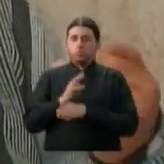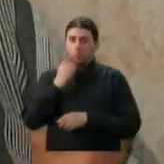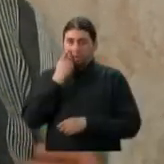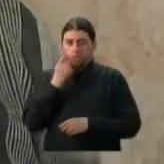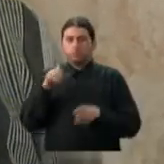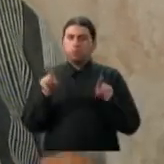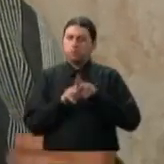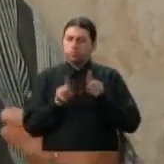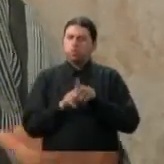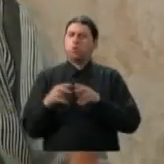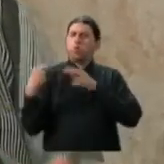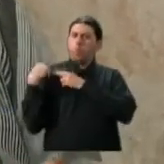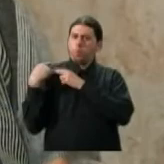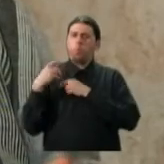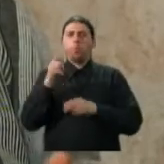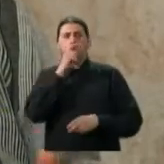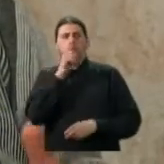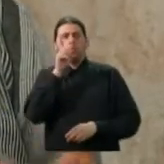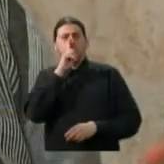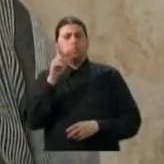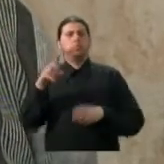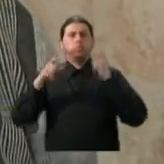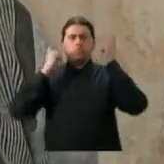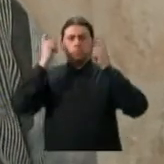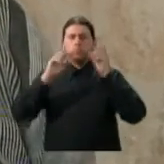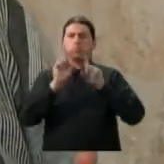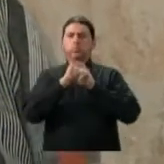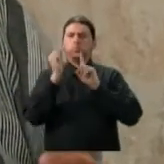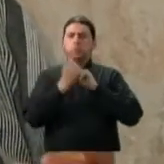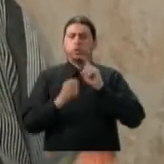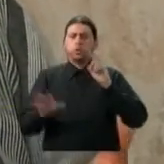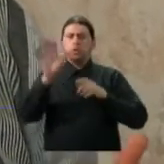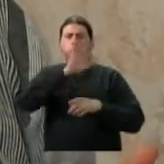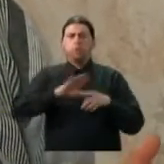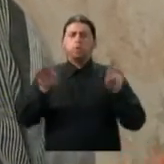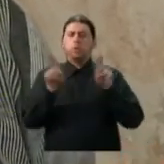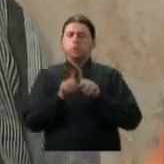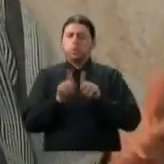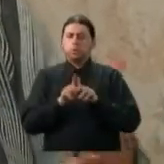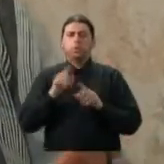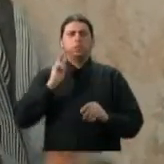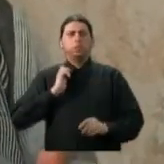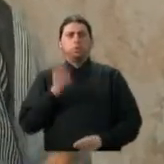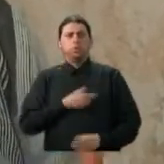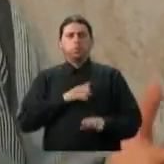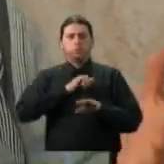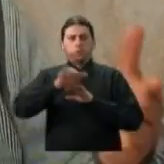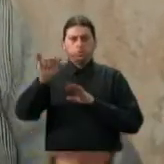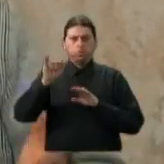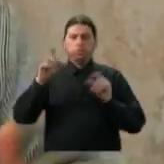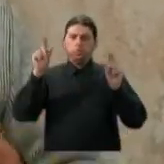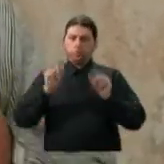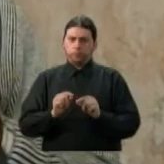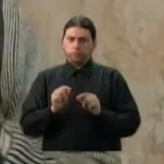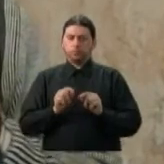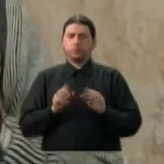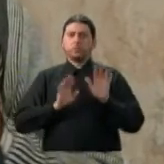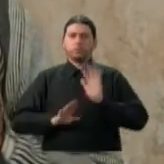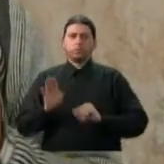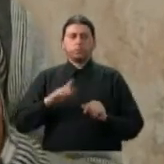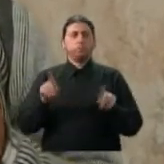uma obrigação dos pais, uma preocupação, né, da sociedade como um todo, para que a gente consiga, pelo menos, reduzir, minimizar,